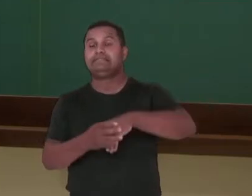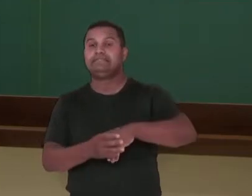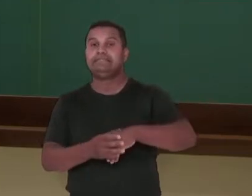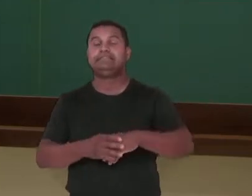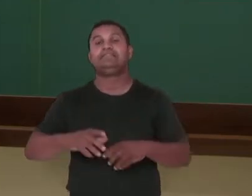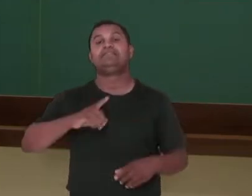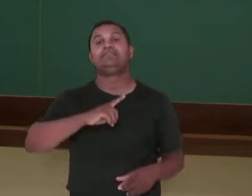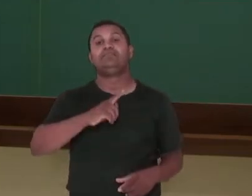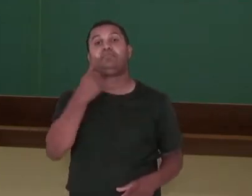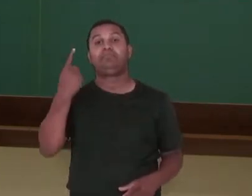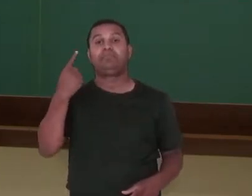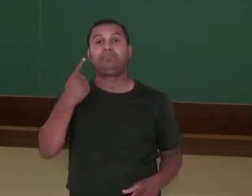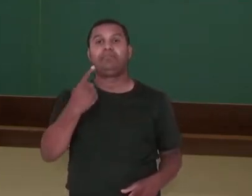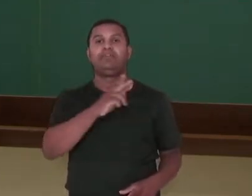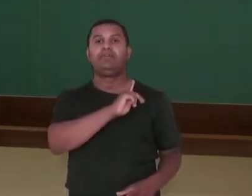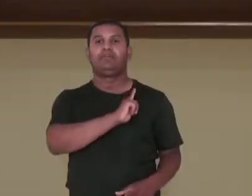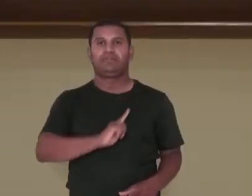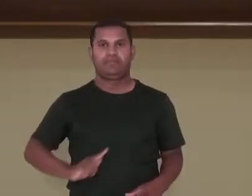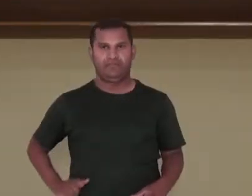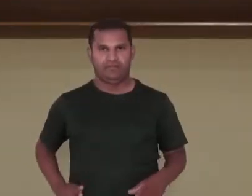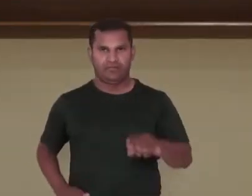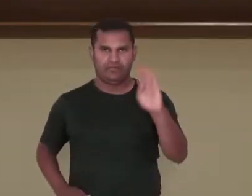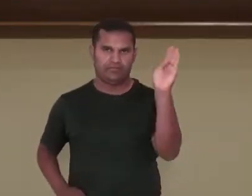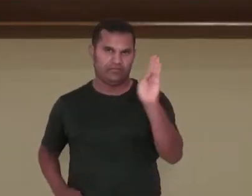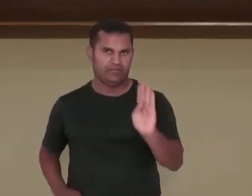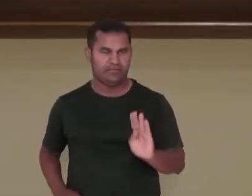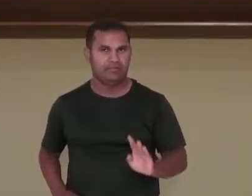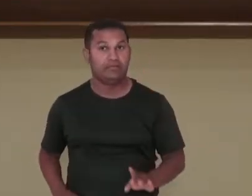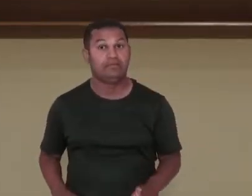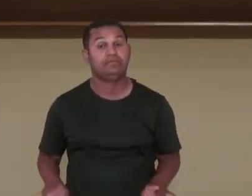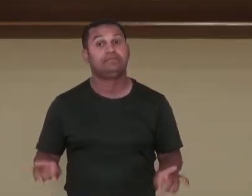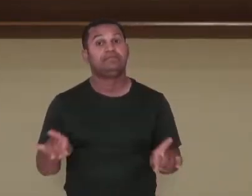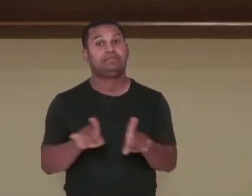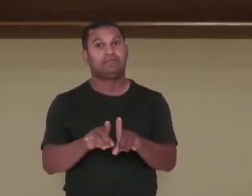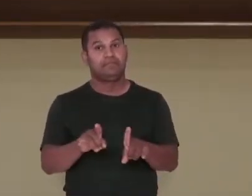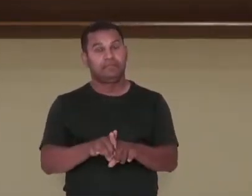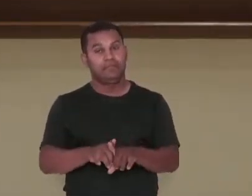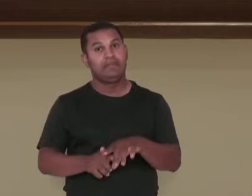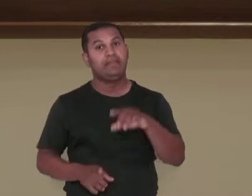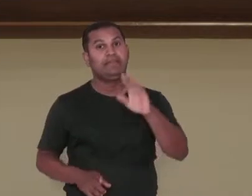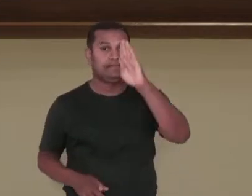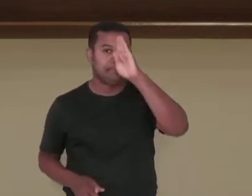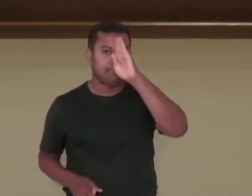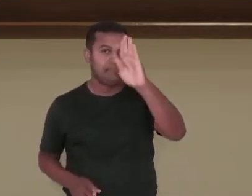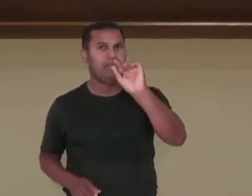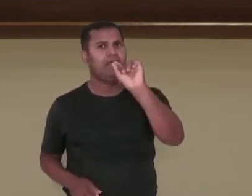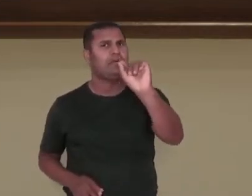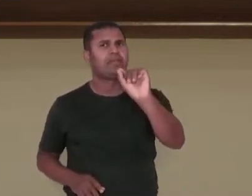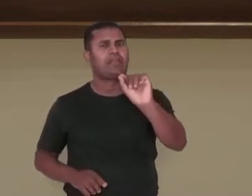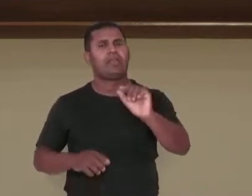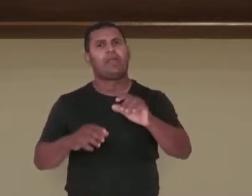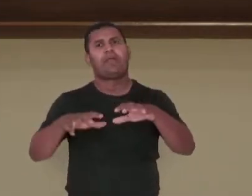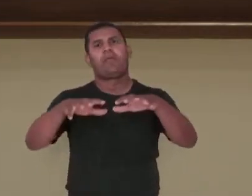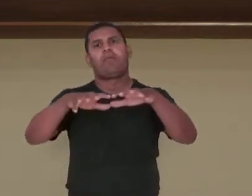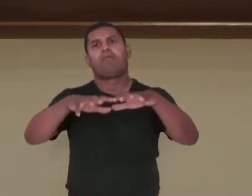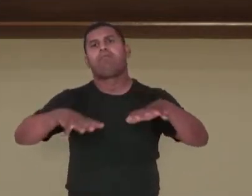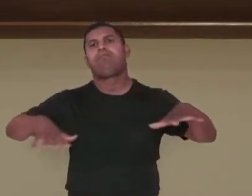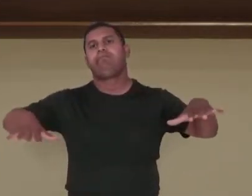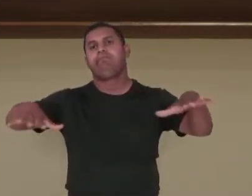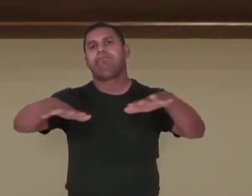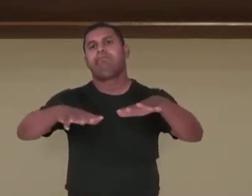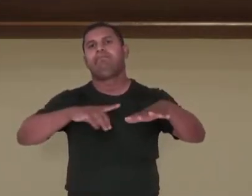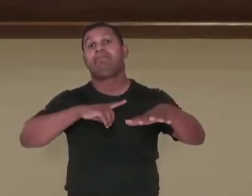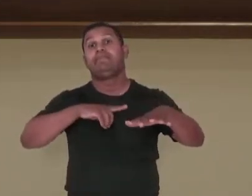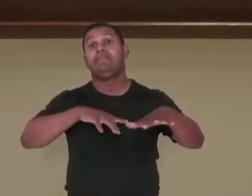República do Brasil e, em específico, sobre o movimento operário. O que foi ele? Qual é a importância para